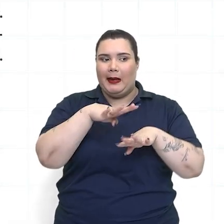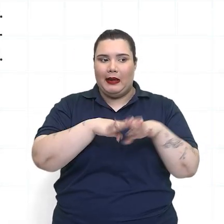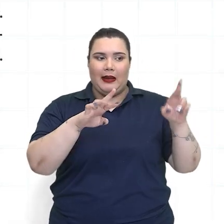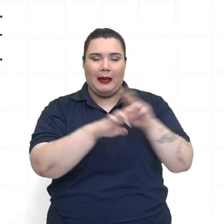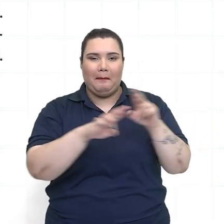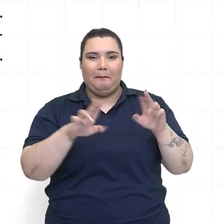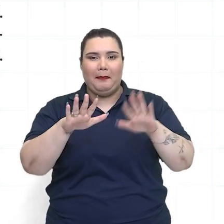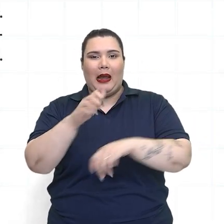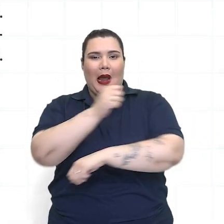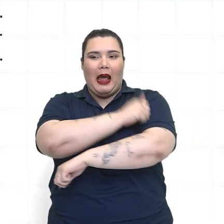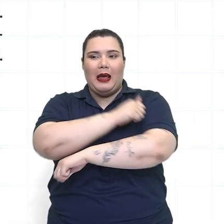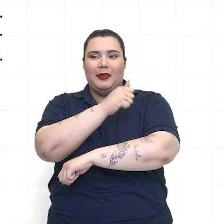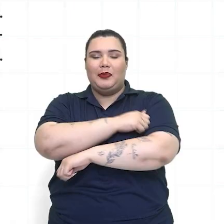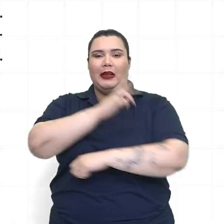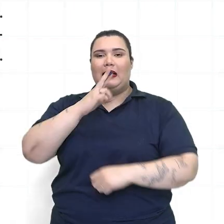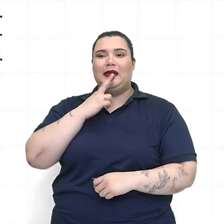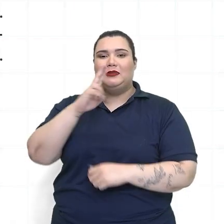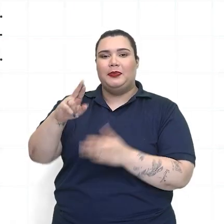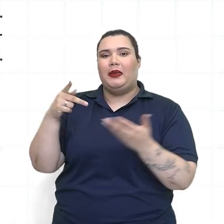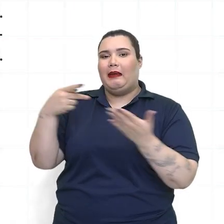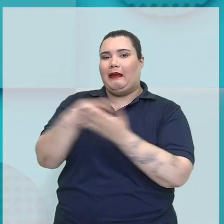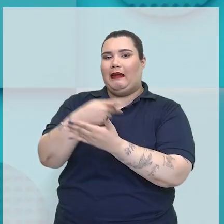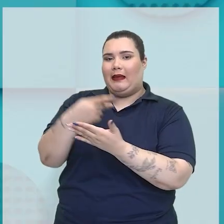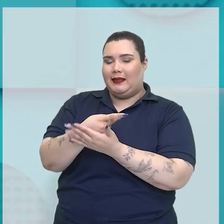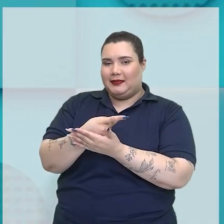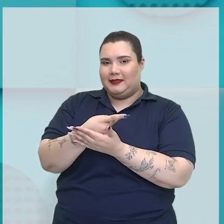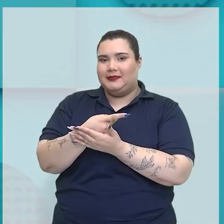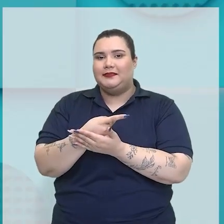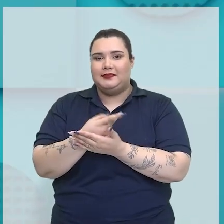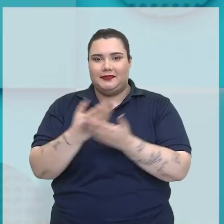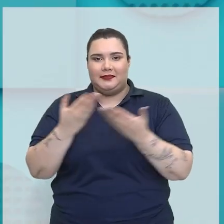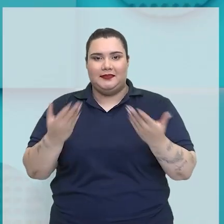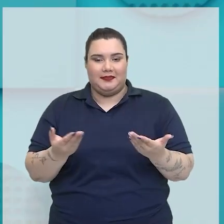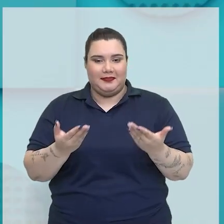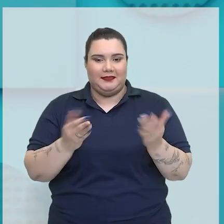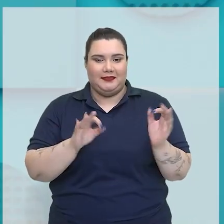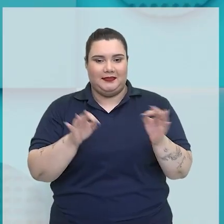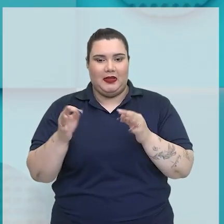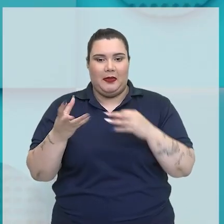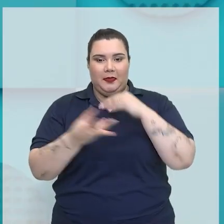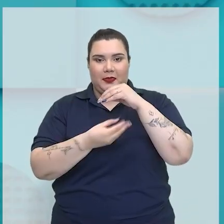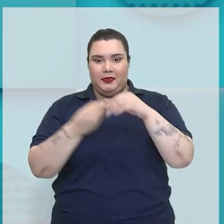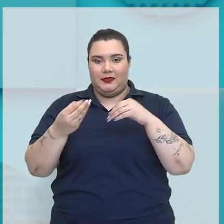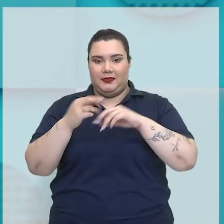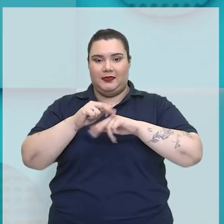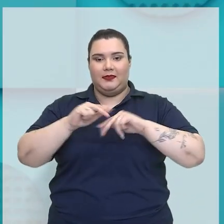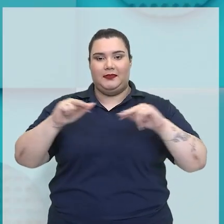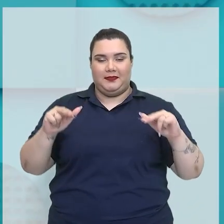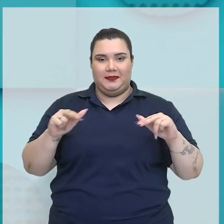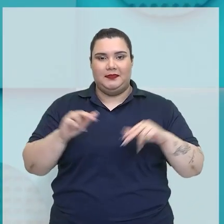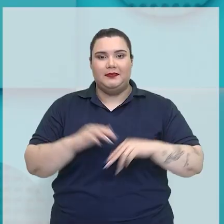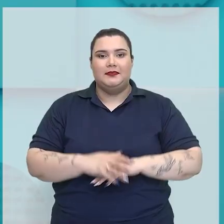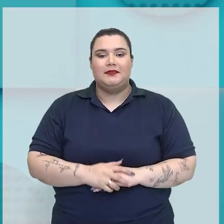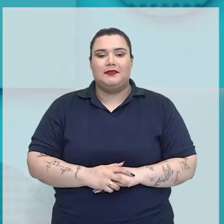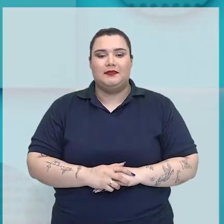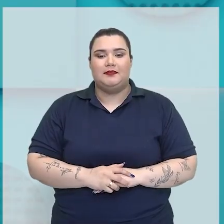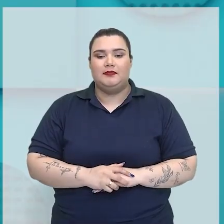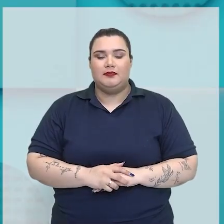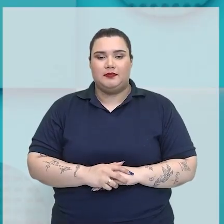responde como uma grande dor de barriga e mistura aí várias frutas, não é? Então, muito bem.